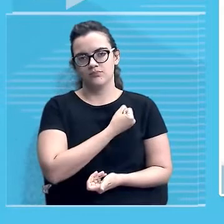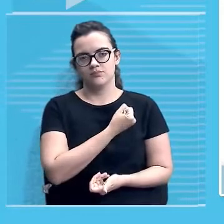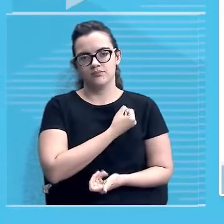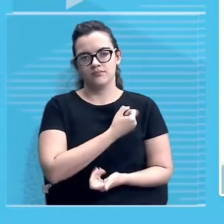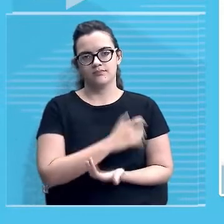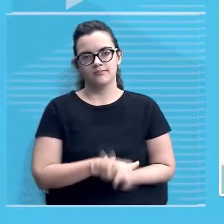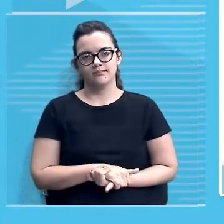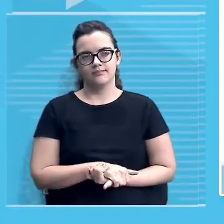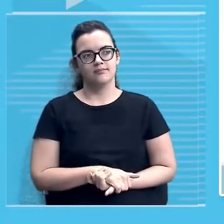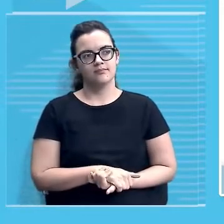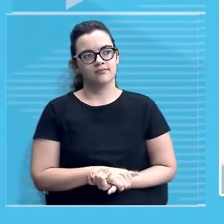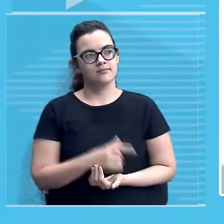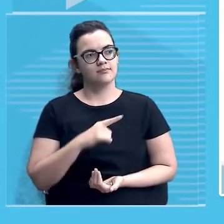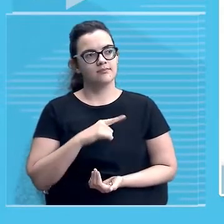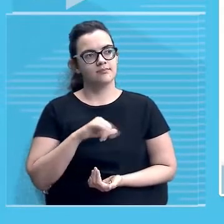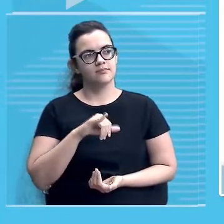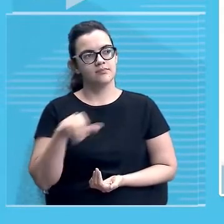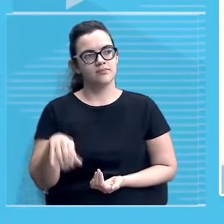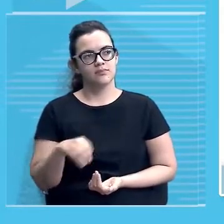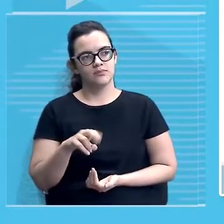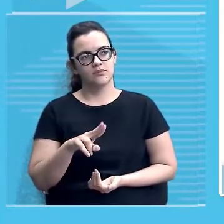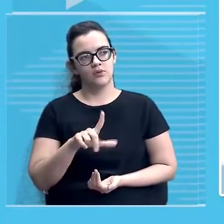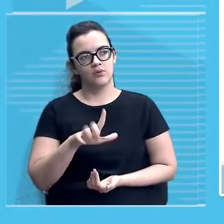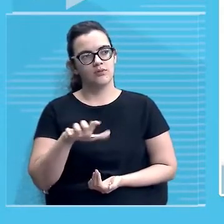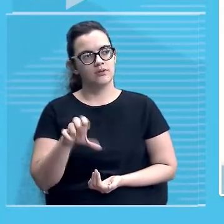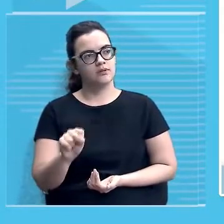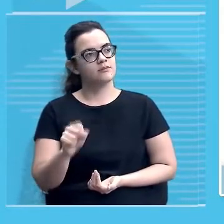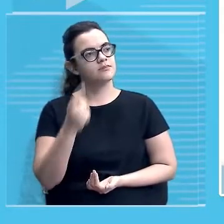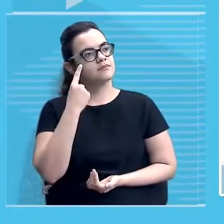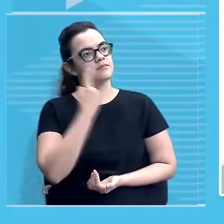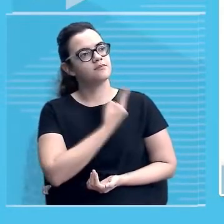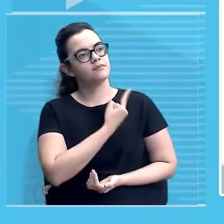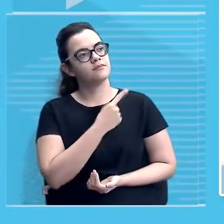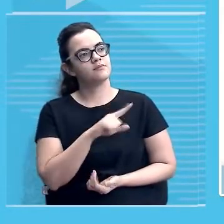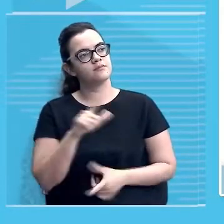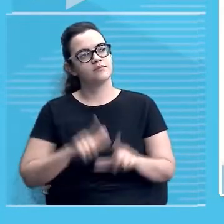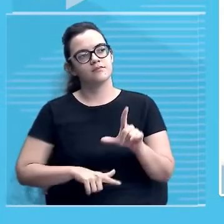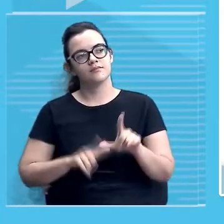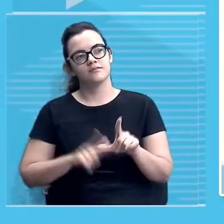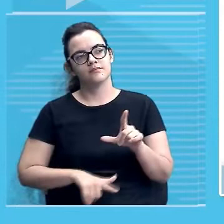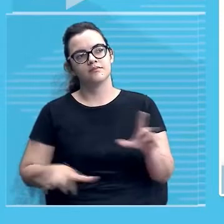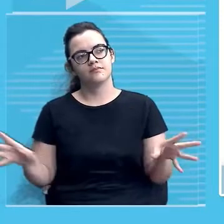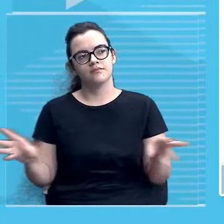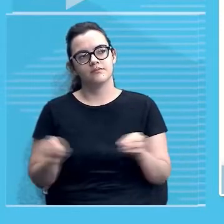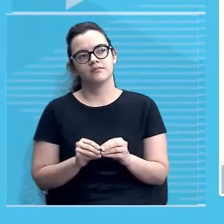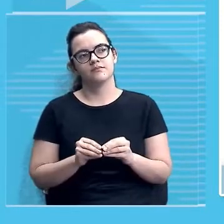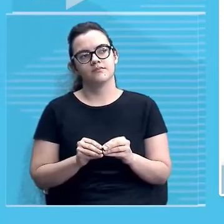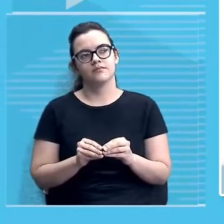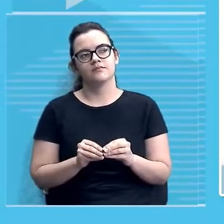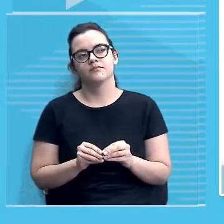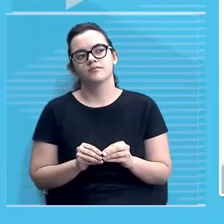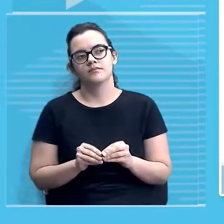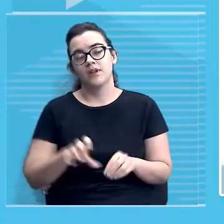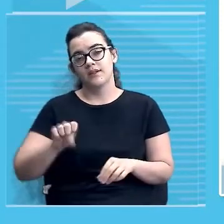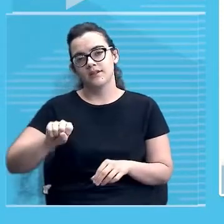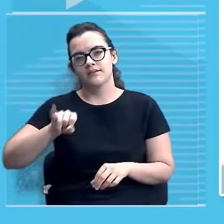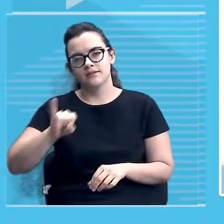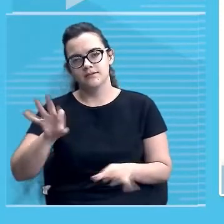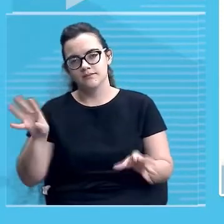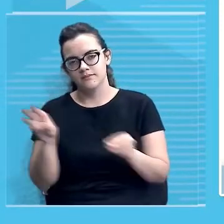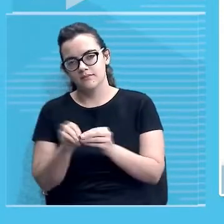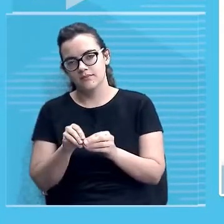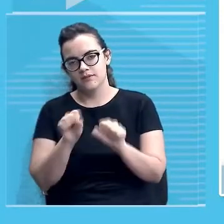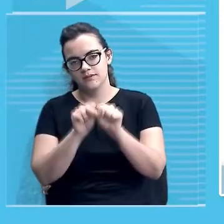em joules, né? Representado pela letra J maiúscula. É uma